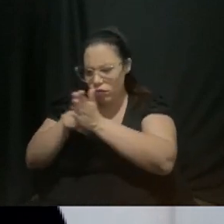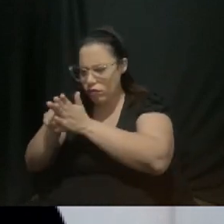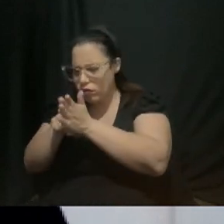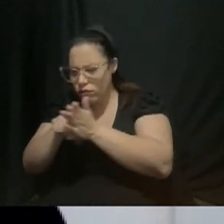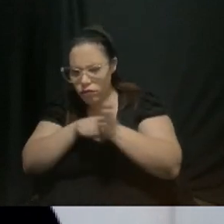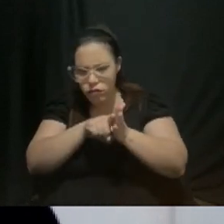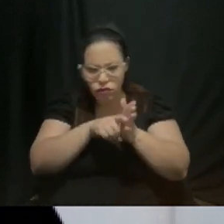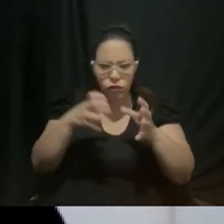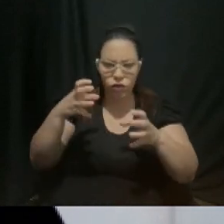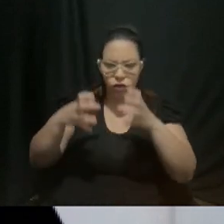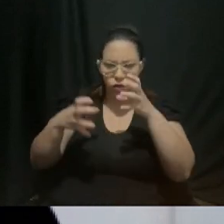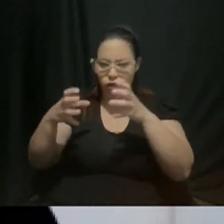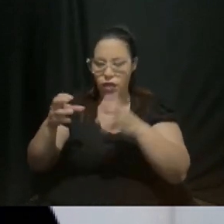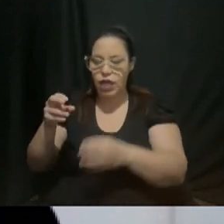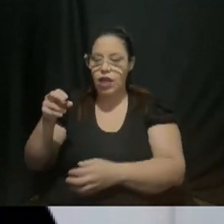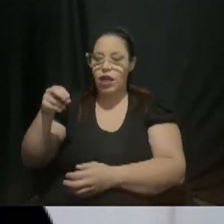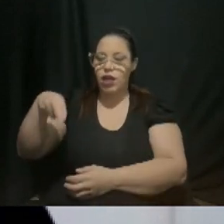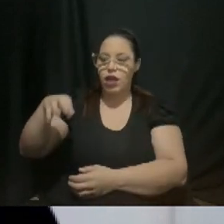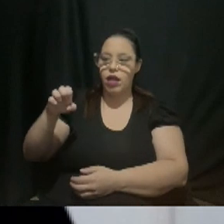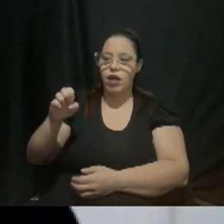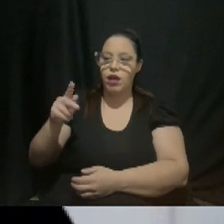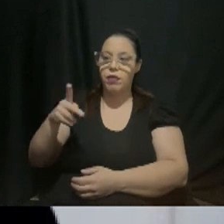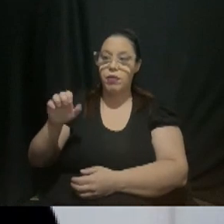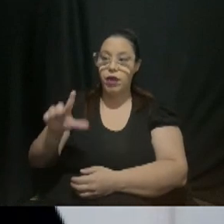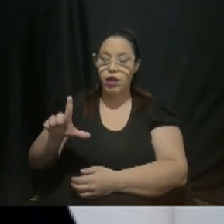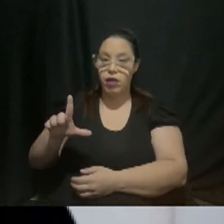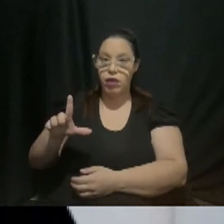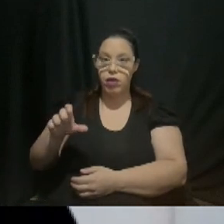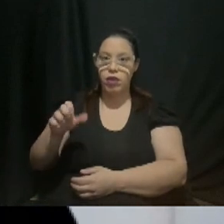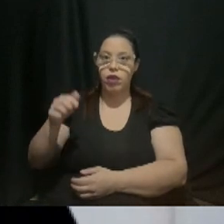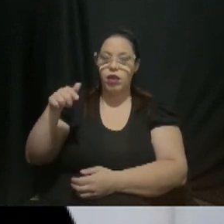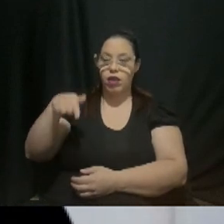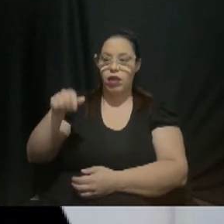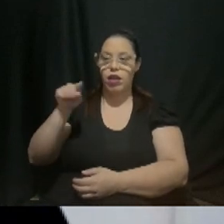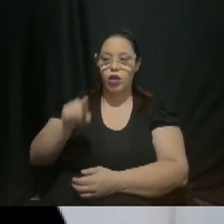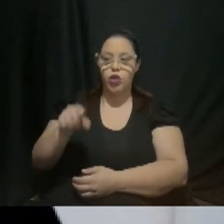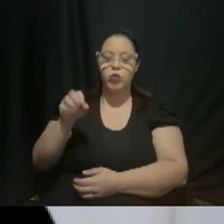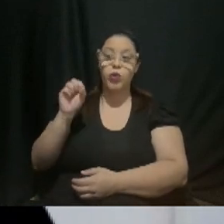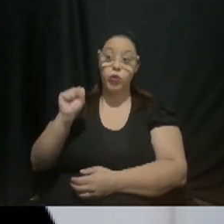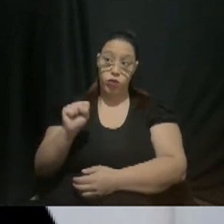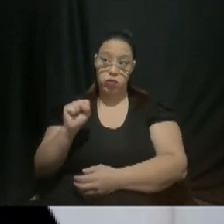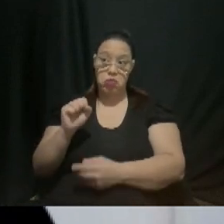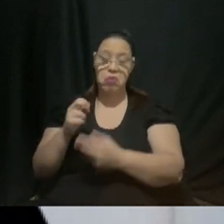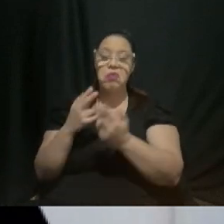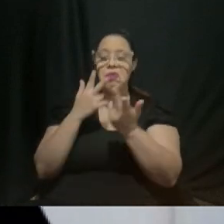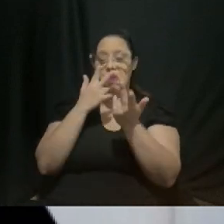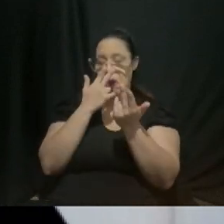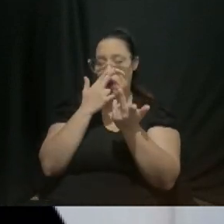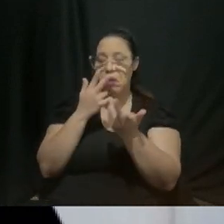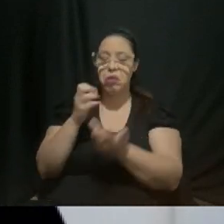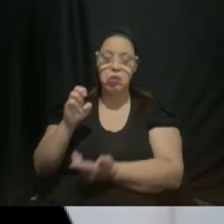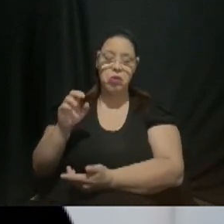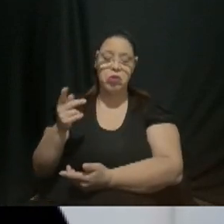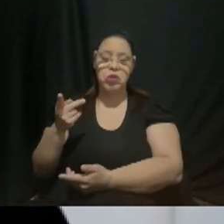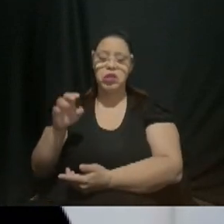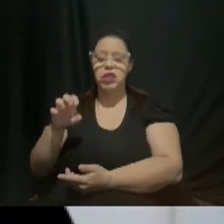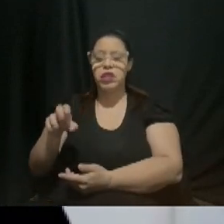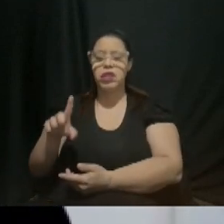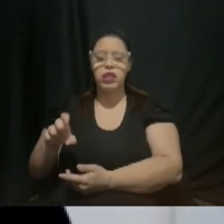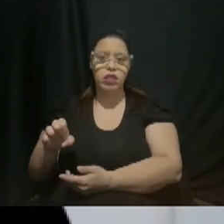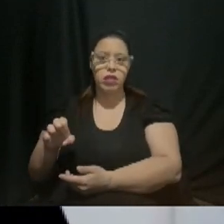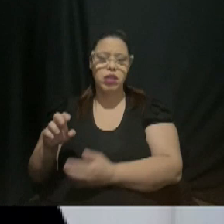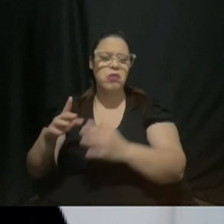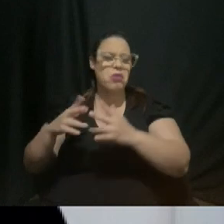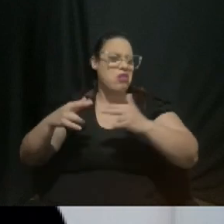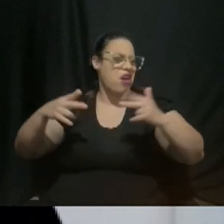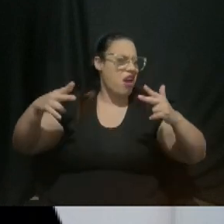Nepal. Ele, na escala Richter, ele foi 7,8, né? Então, relativamente próximo ao que a gente teve no Chile. Só que a gente teve milhares de